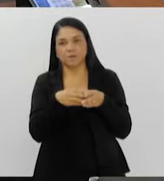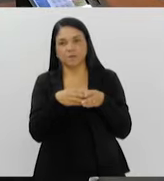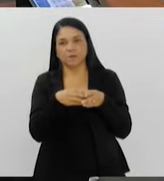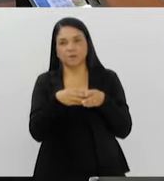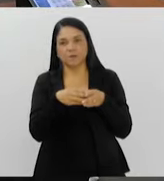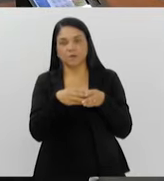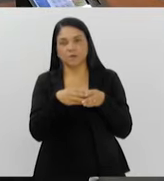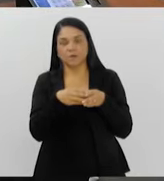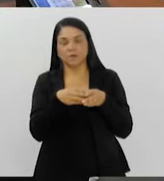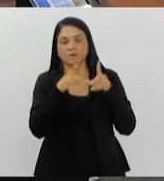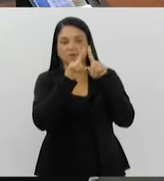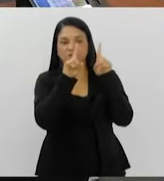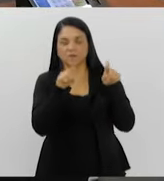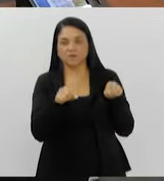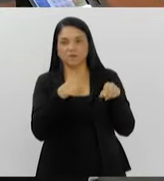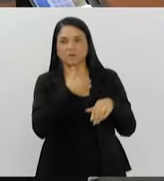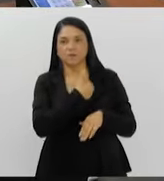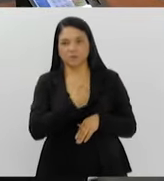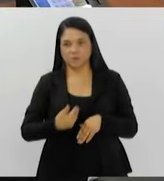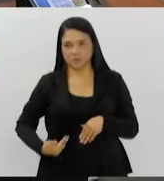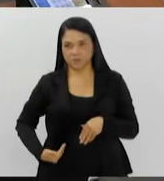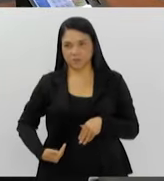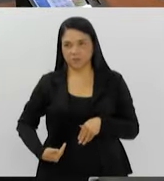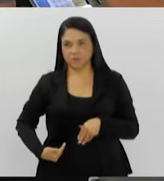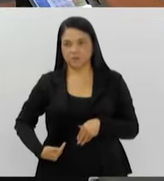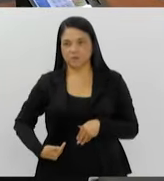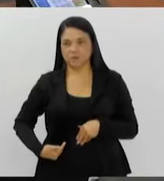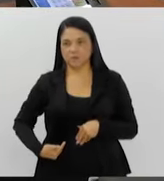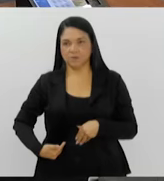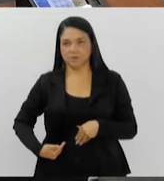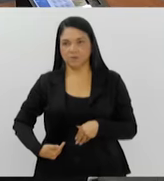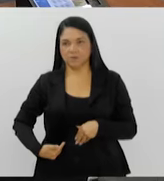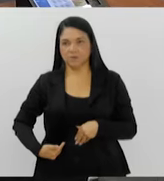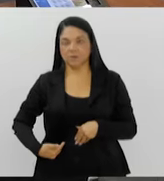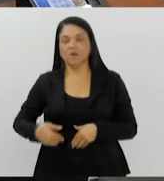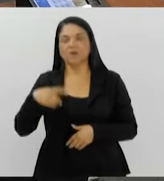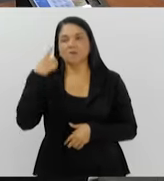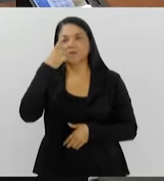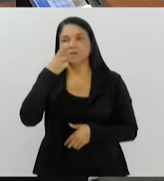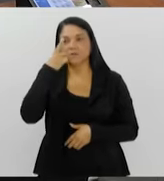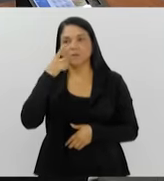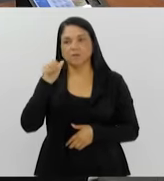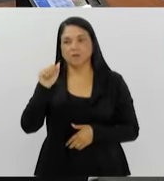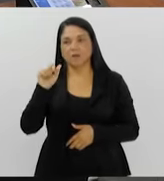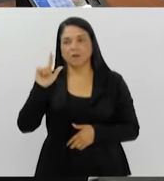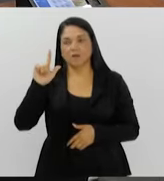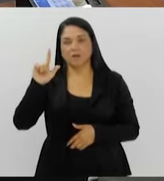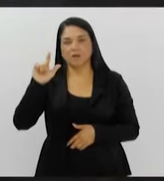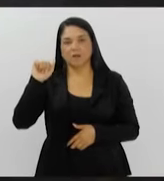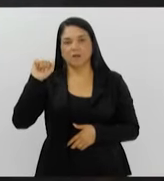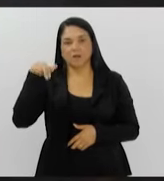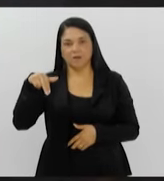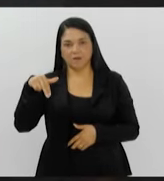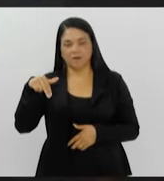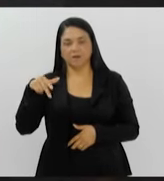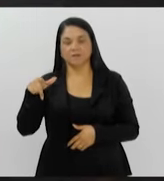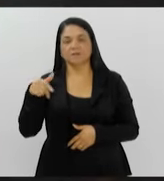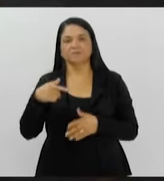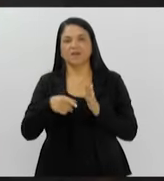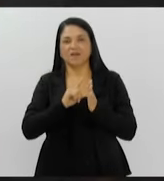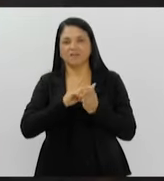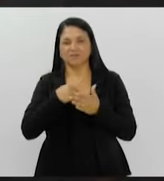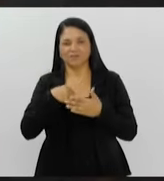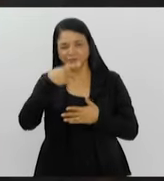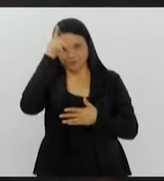comissão de servidores Presidente Alan Lopes Alan Lopes já deu ou não não né porque Luiz Paulo fez a intervenção antes